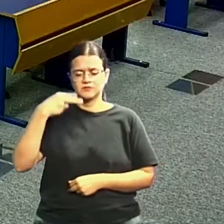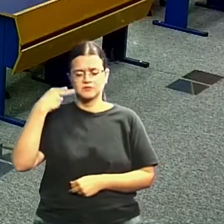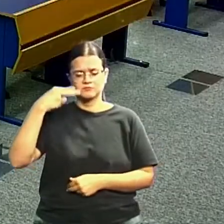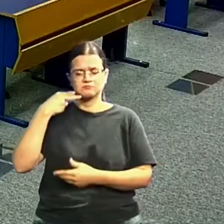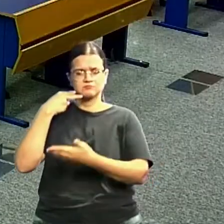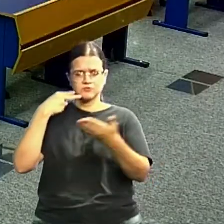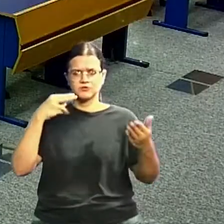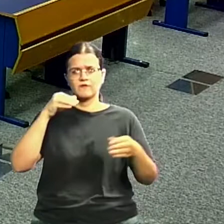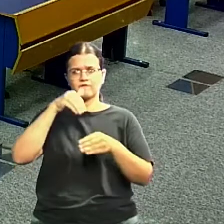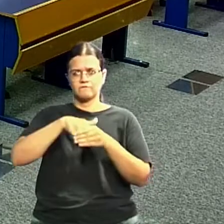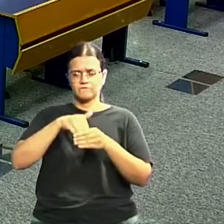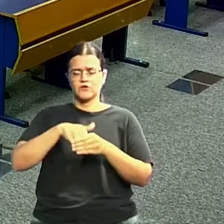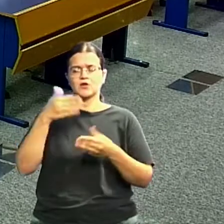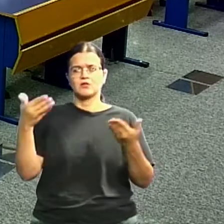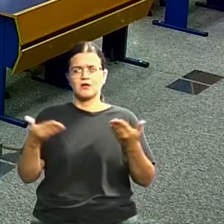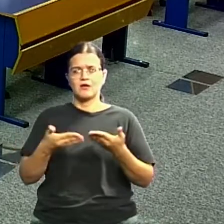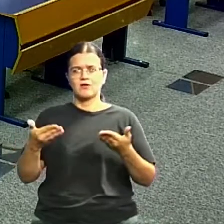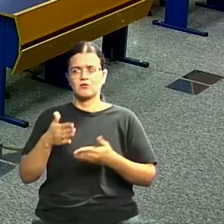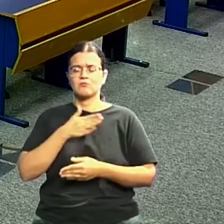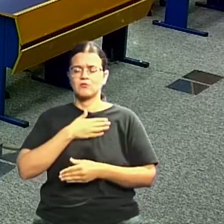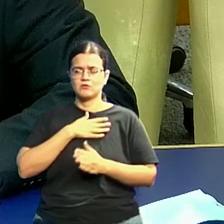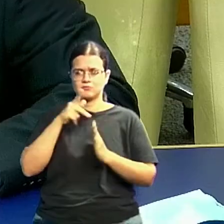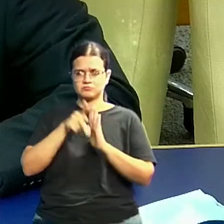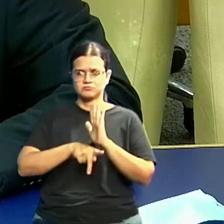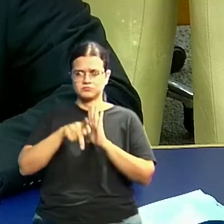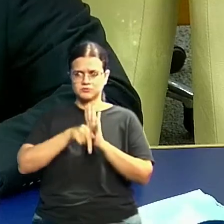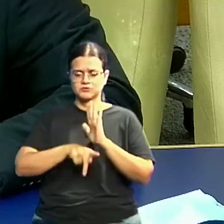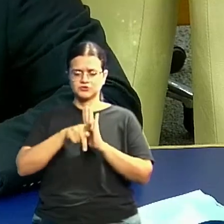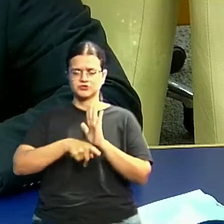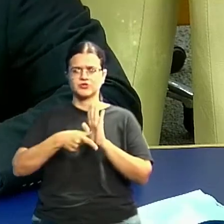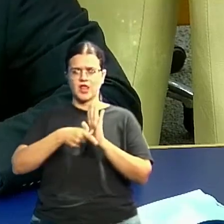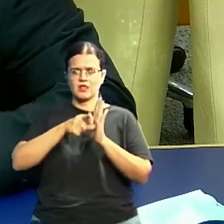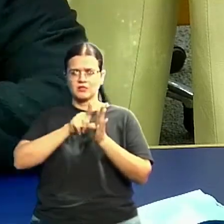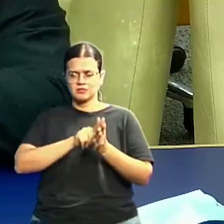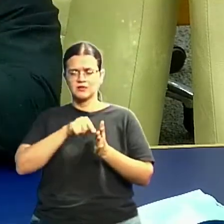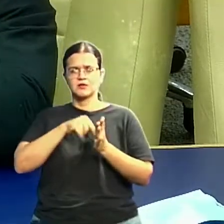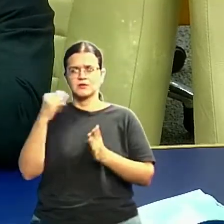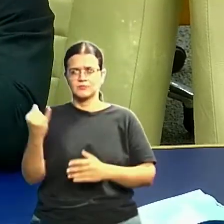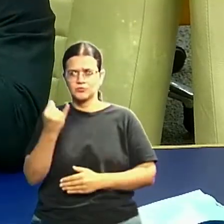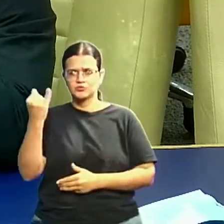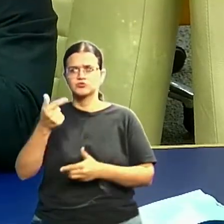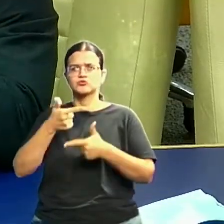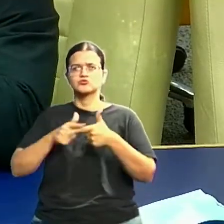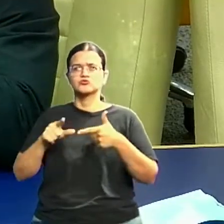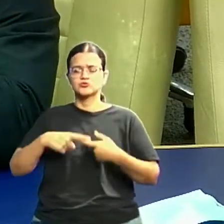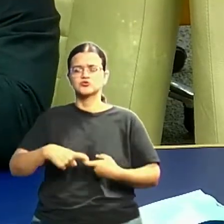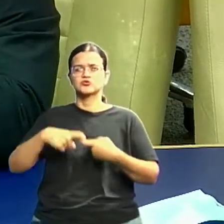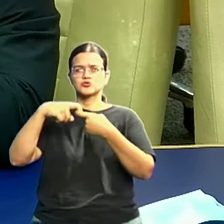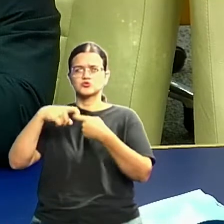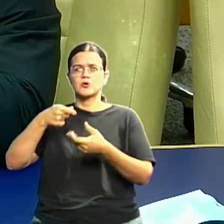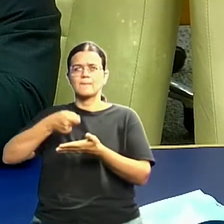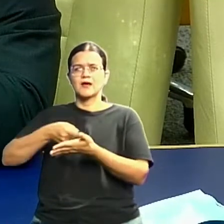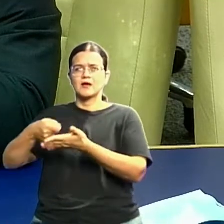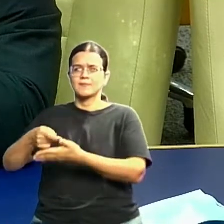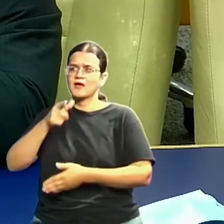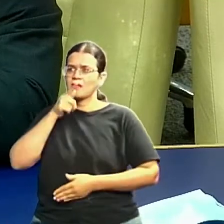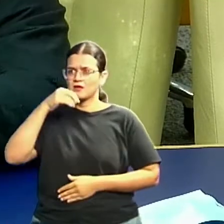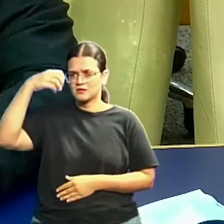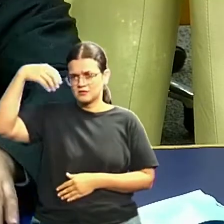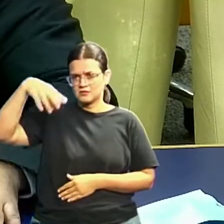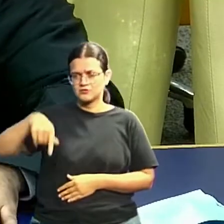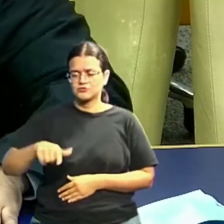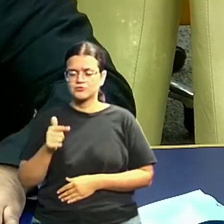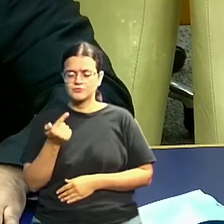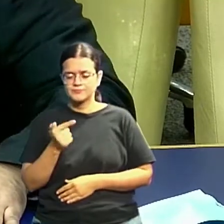e vereadoras que votou nesse momento, nesse projeto tão importante, na questão da suspensão da água e da energia na cidade de Goiânia.